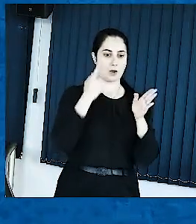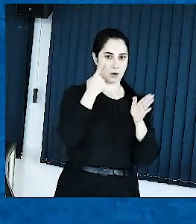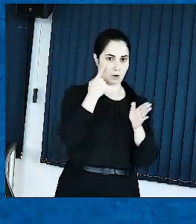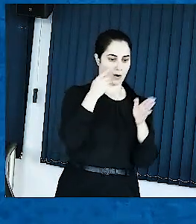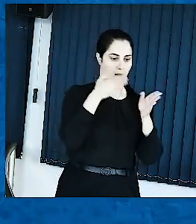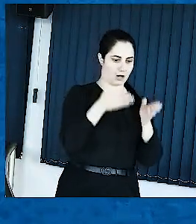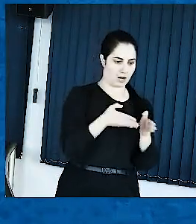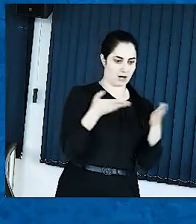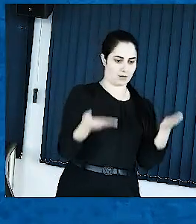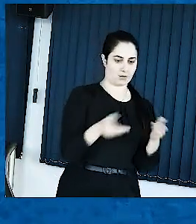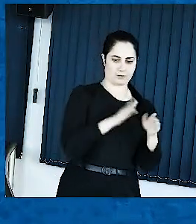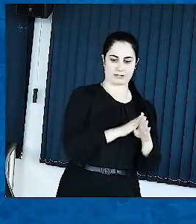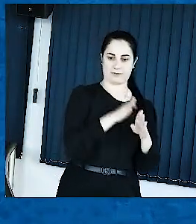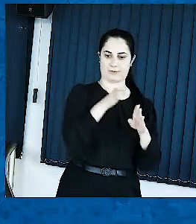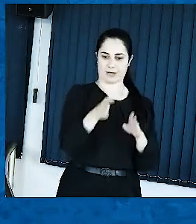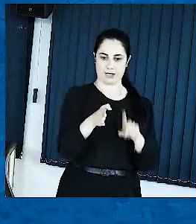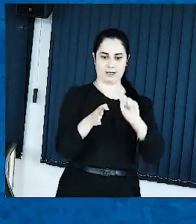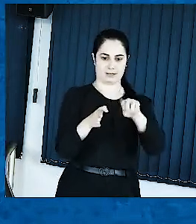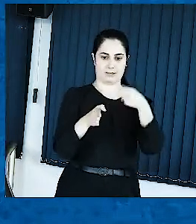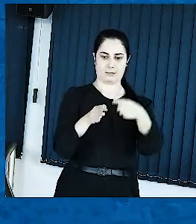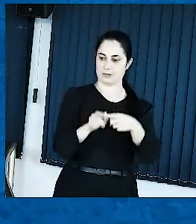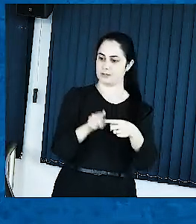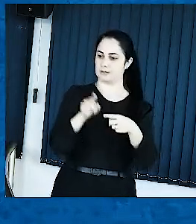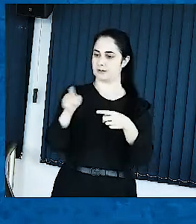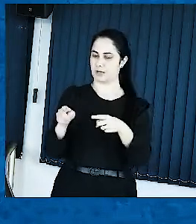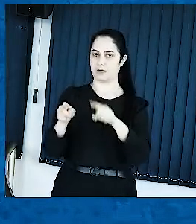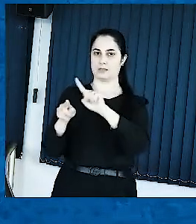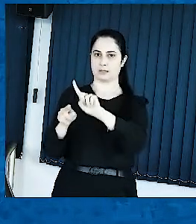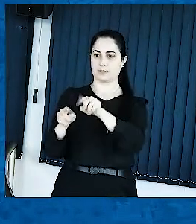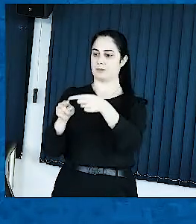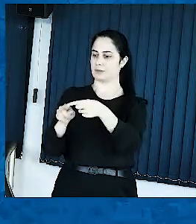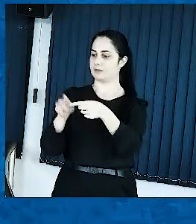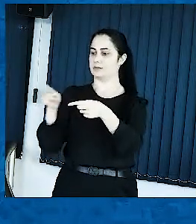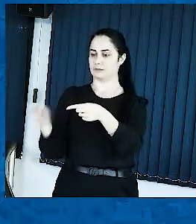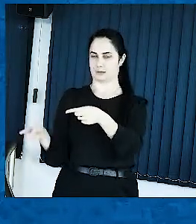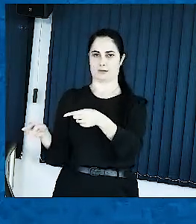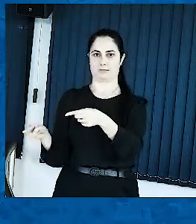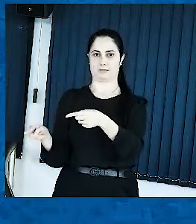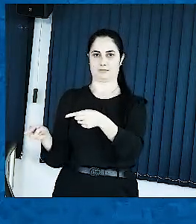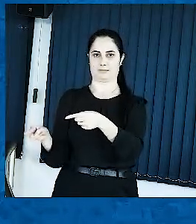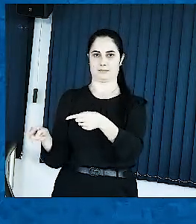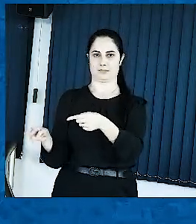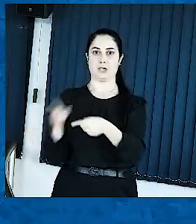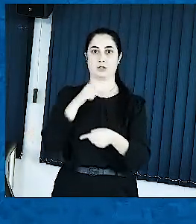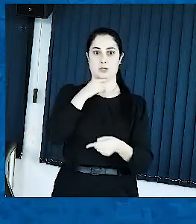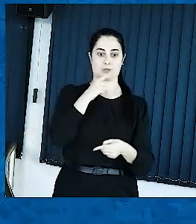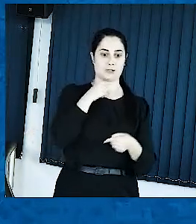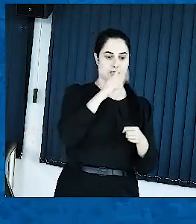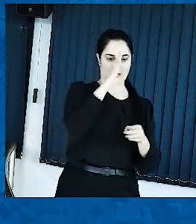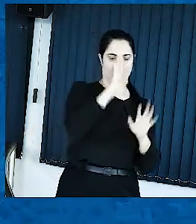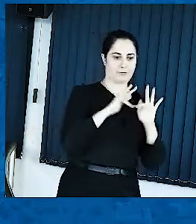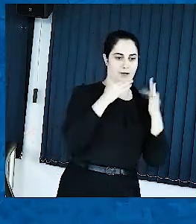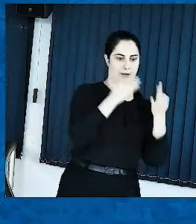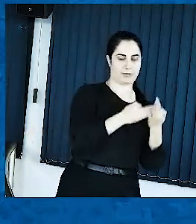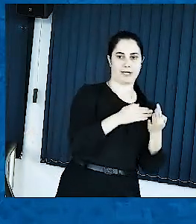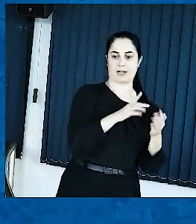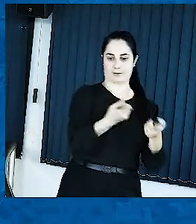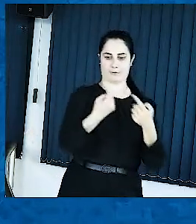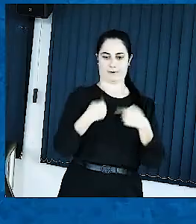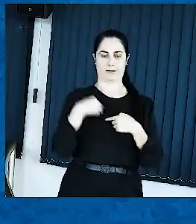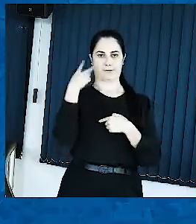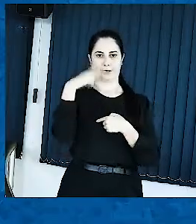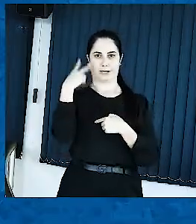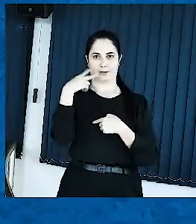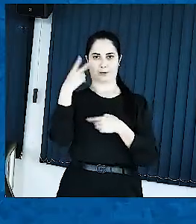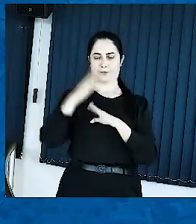Olha, daqui você vai para lá, de lá você vai para lá e de lá você vai para lá. Não adianta essa família vir bater para um vereador, o